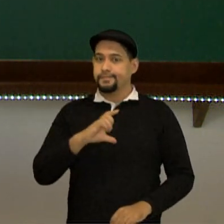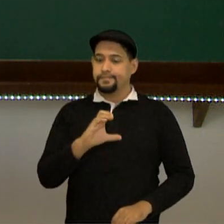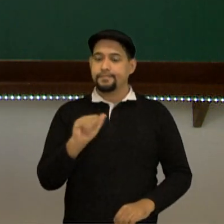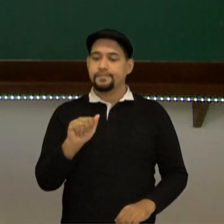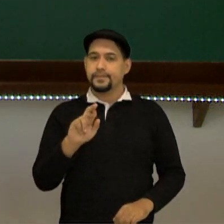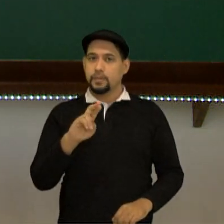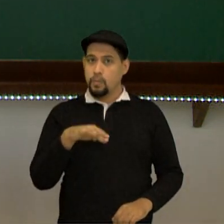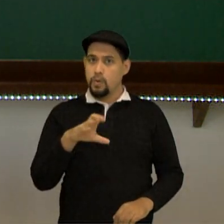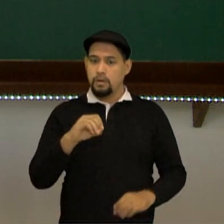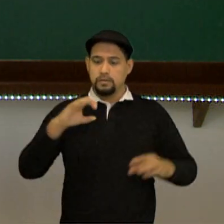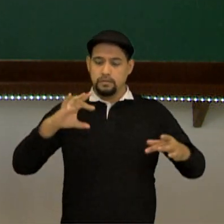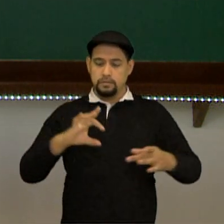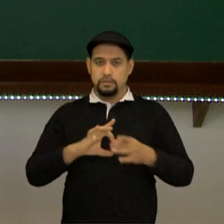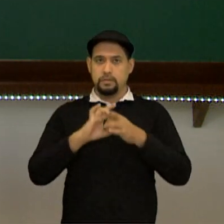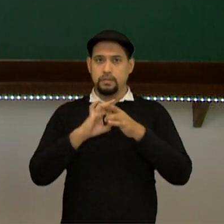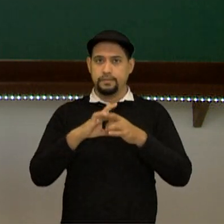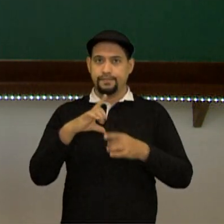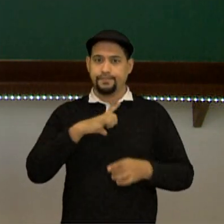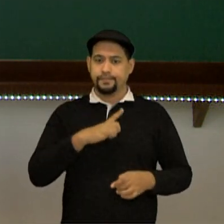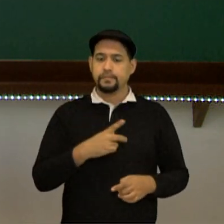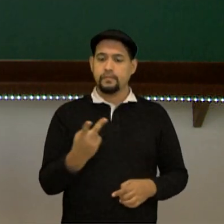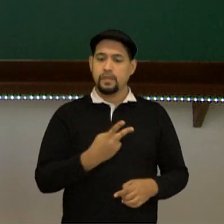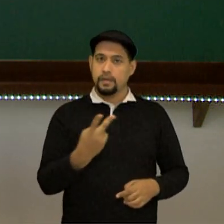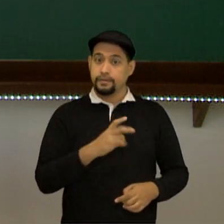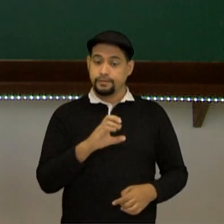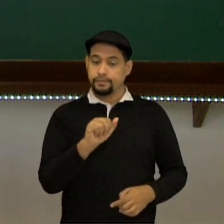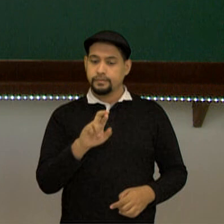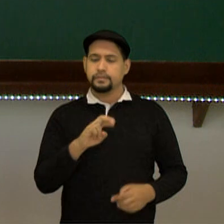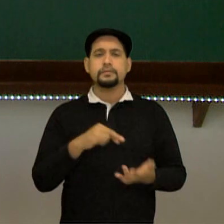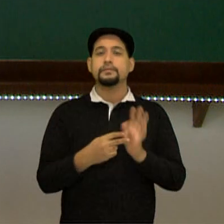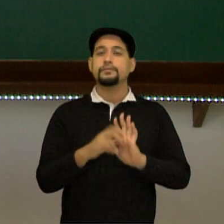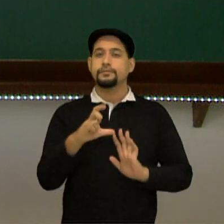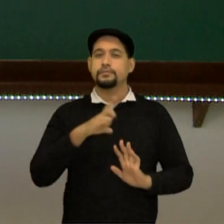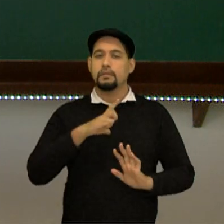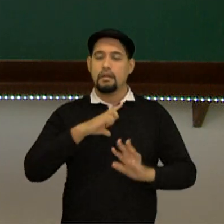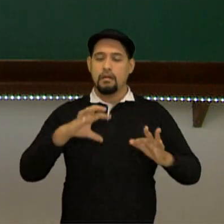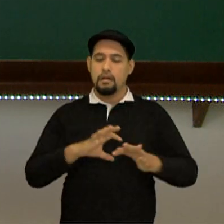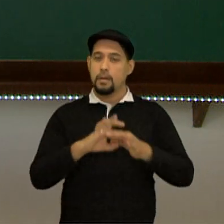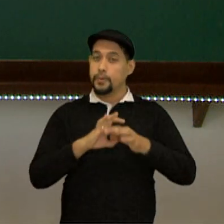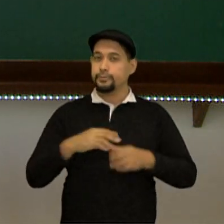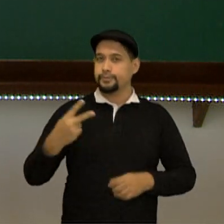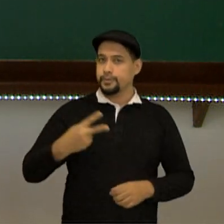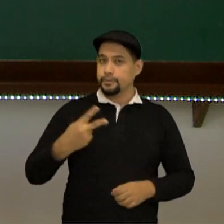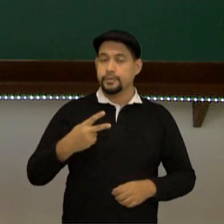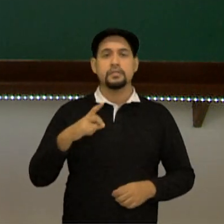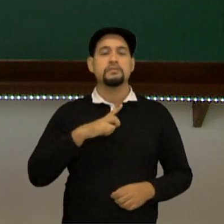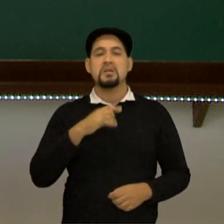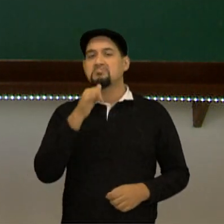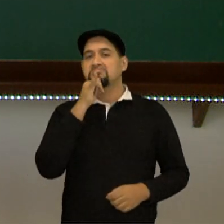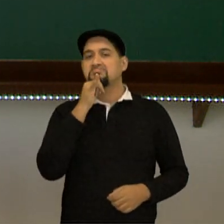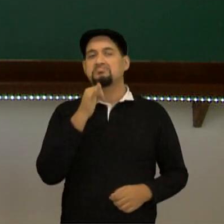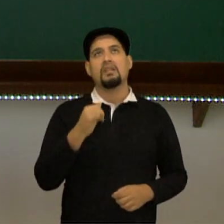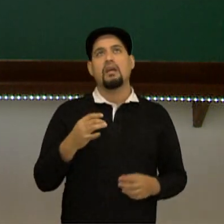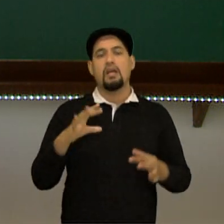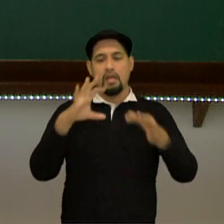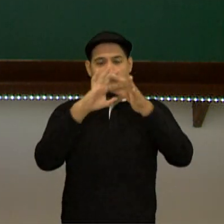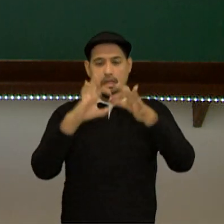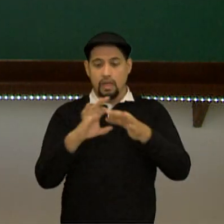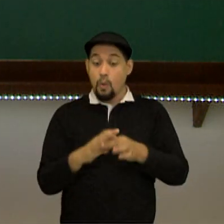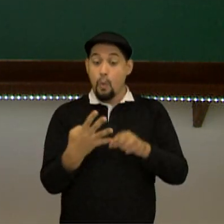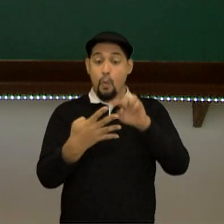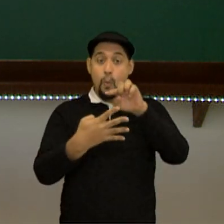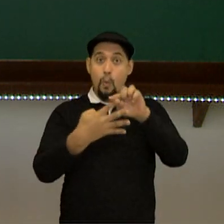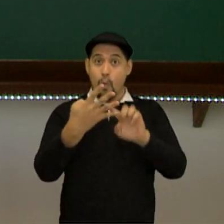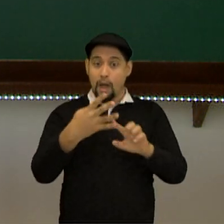está ligado. Se ele estiver ligado a 2 carbonos, ele vai ser um carbono secundário. Se ele estiver ligado, professor, a